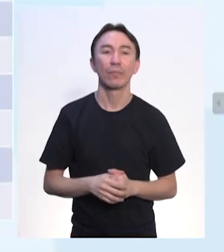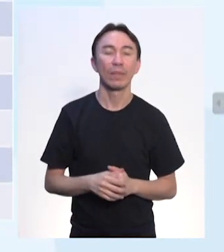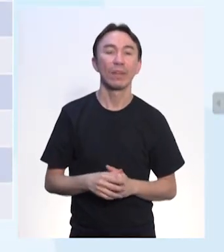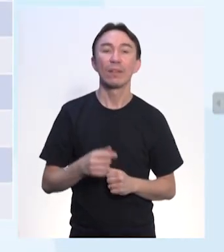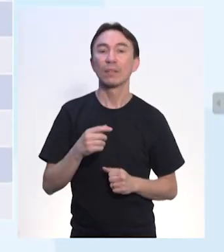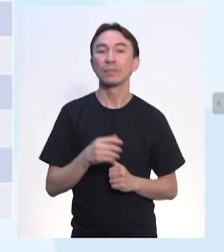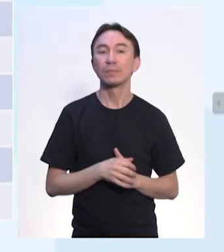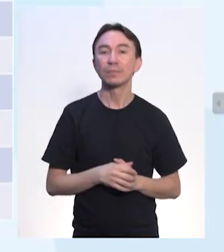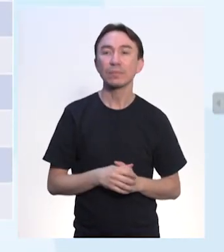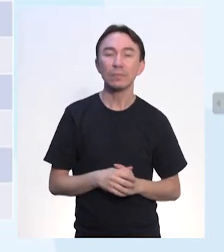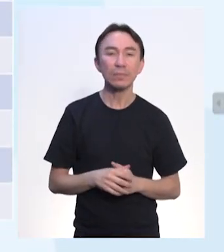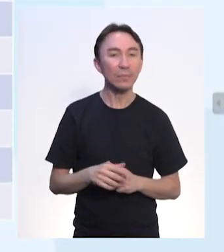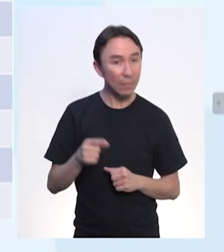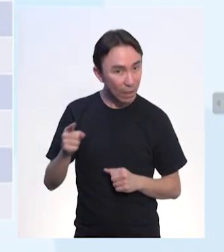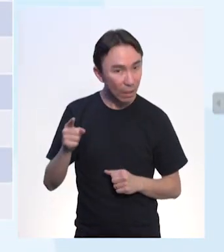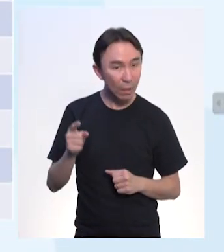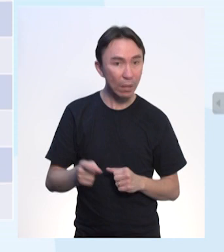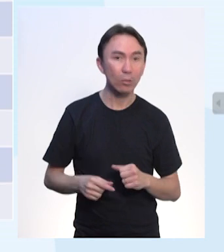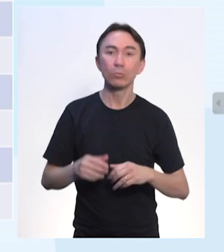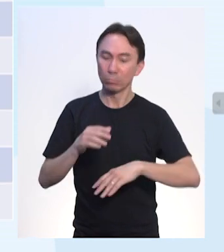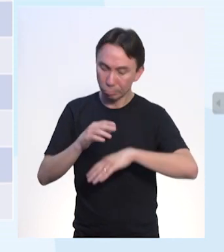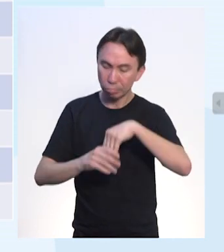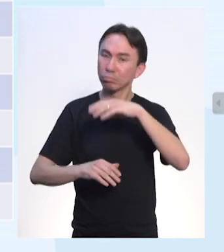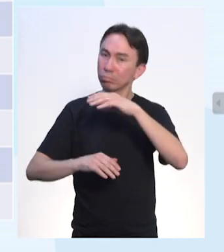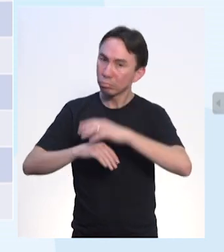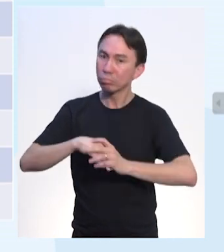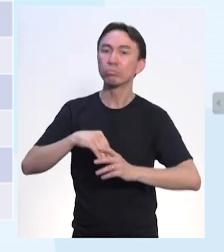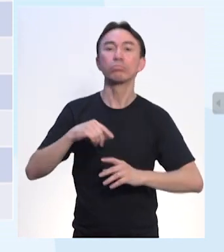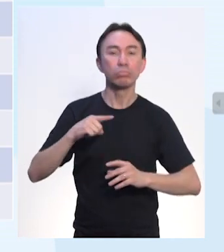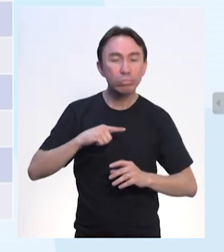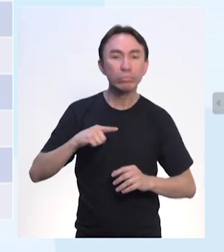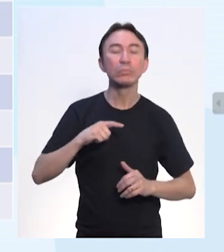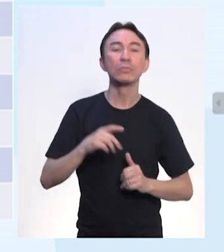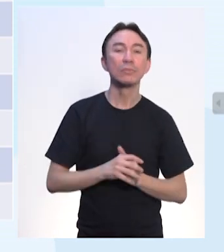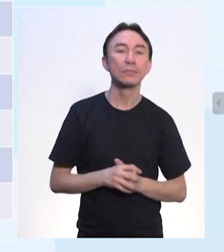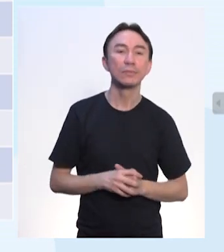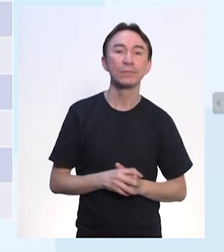Ele joga... pratica? Sim. Sim. Ok.